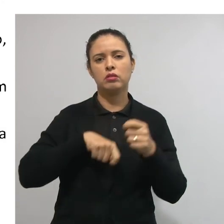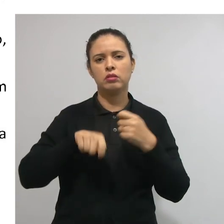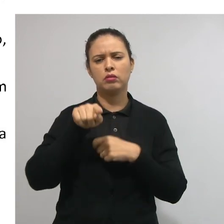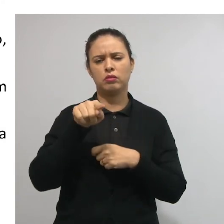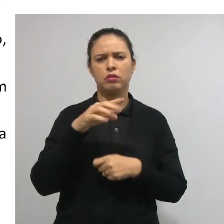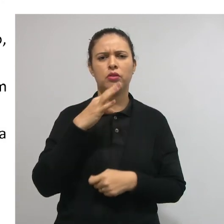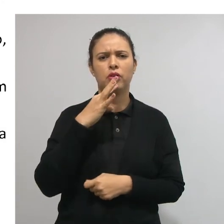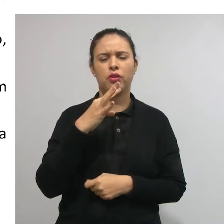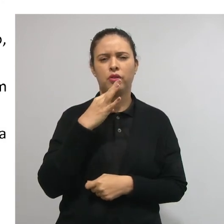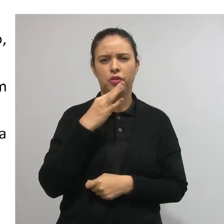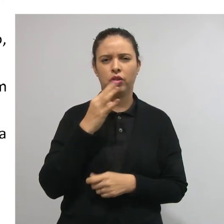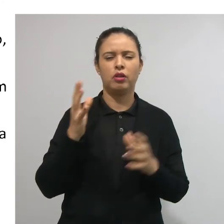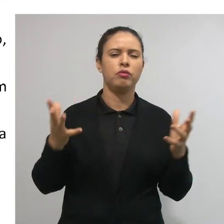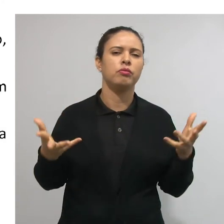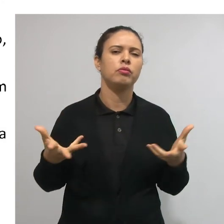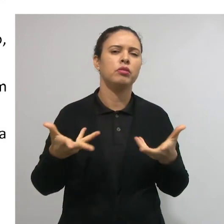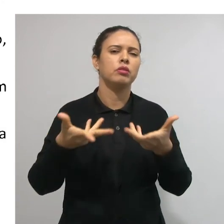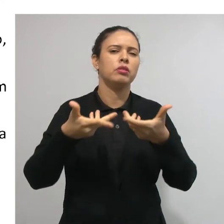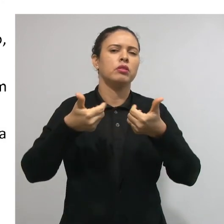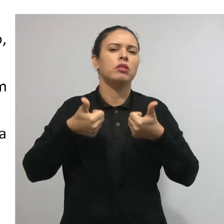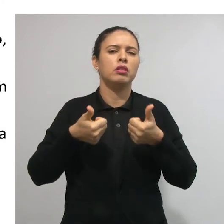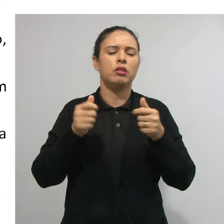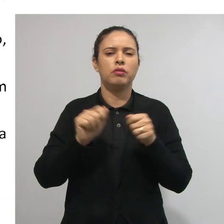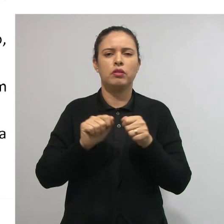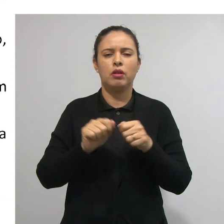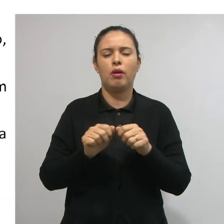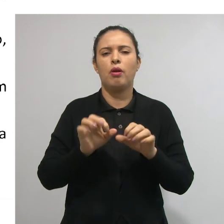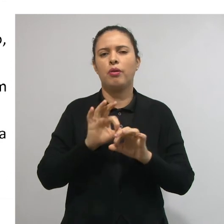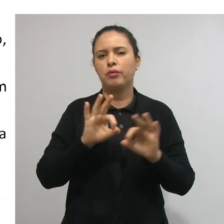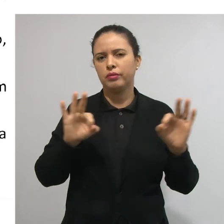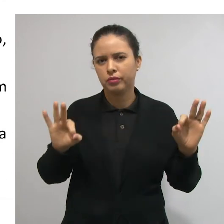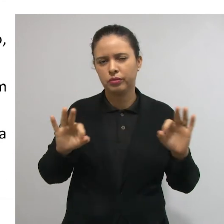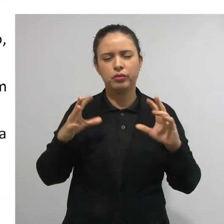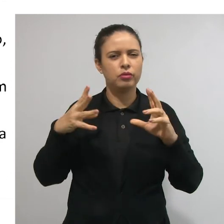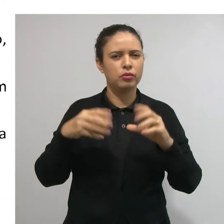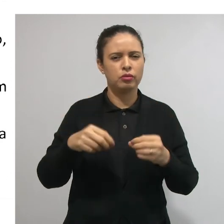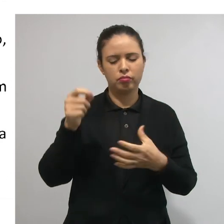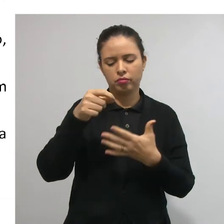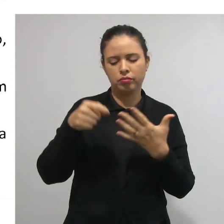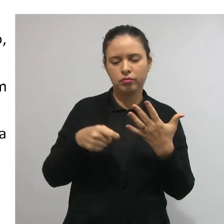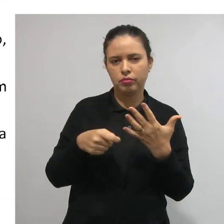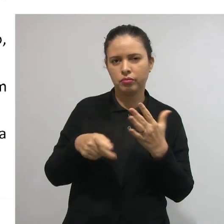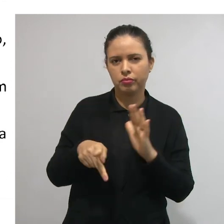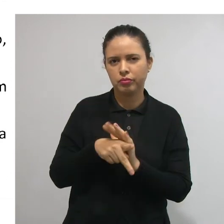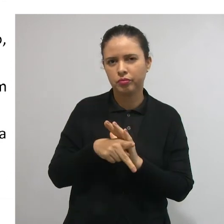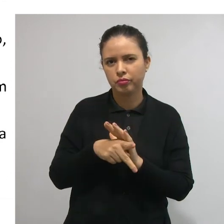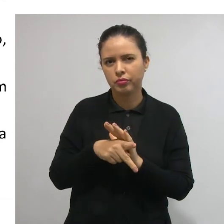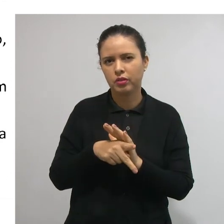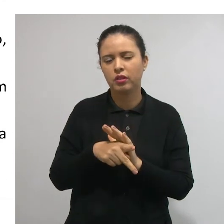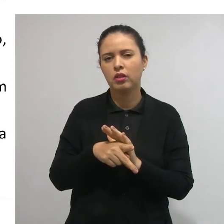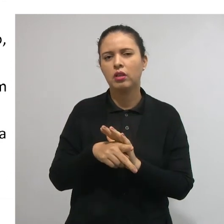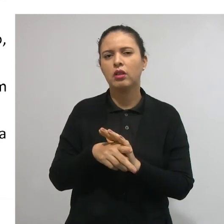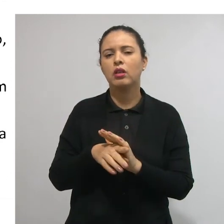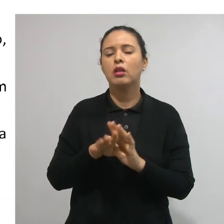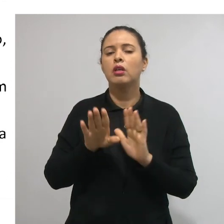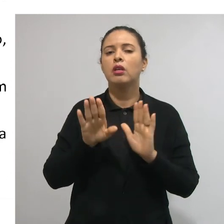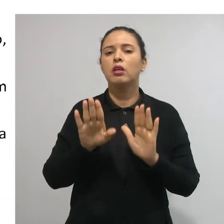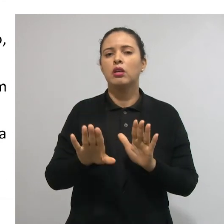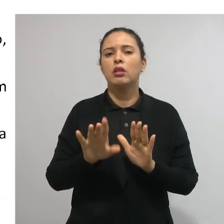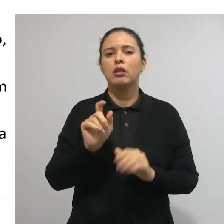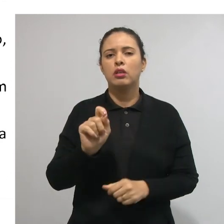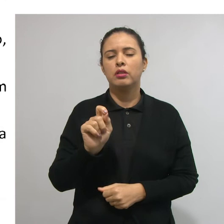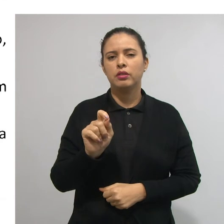muito bem, é eficiência, né, consiste em fazer algo bem feito, considerando todos os aspectos e a sua tendência, apesar de não levar em